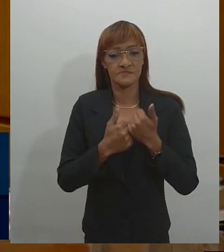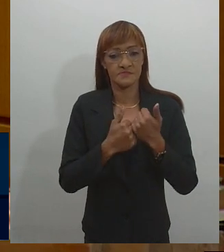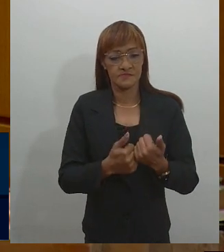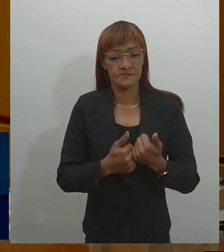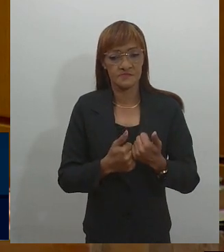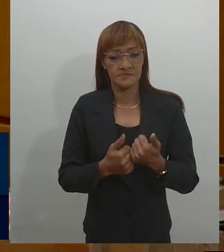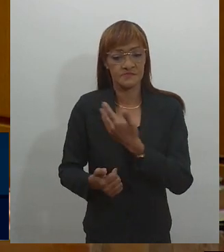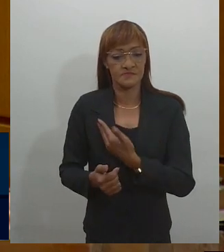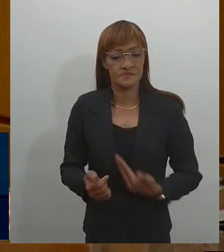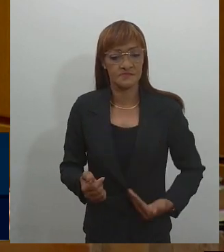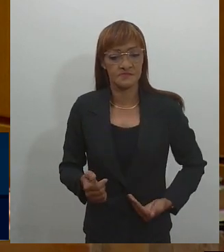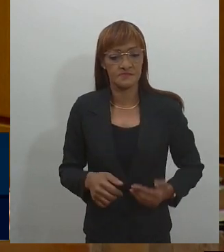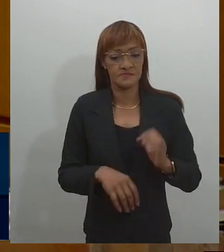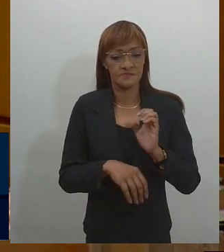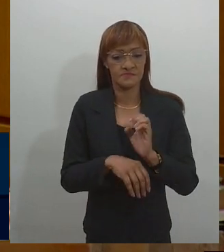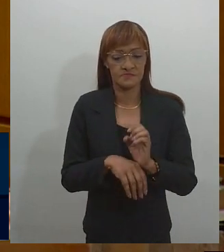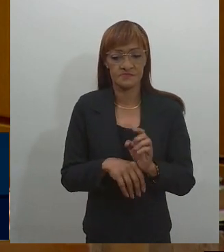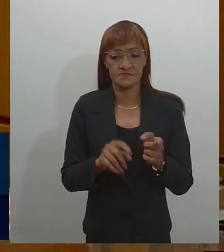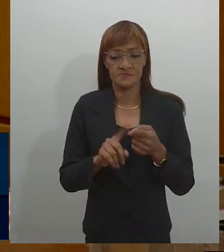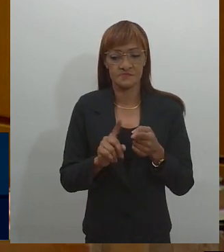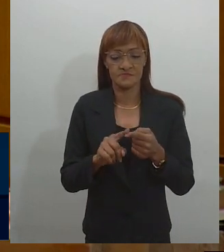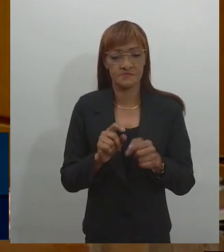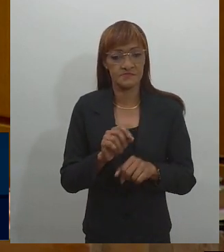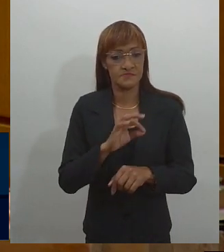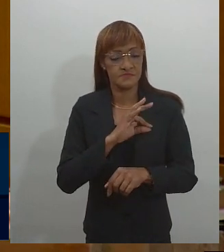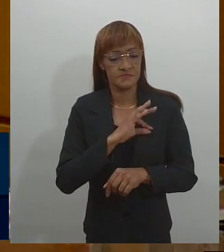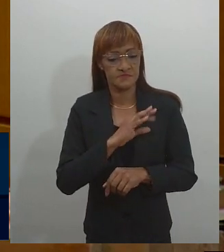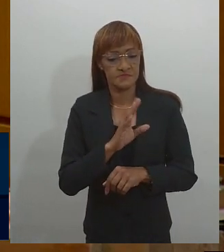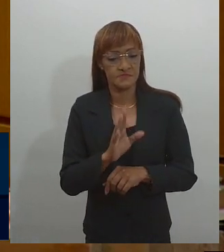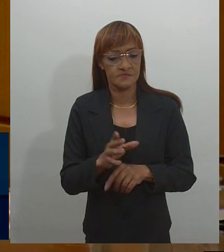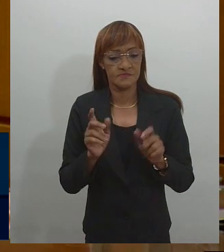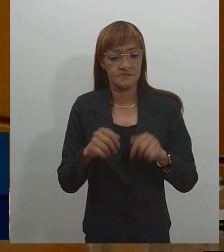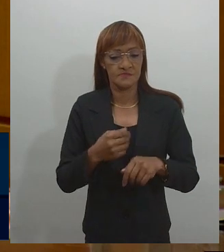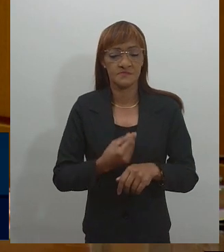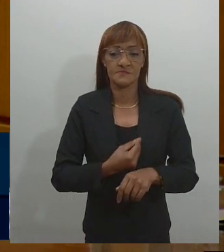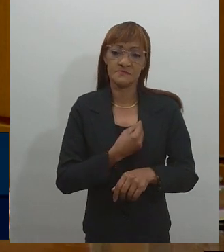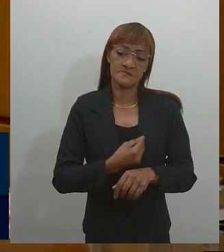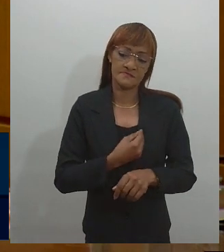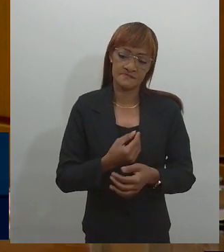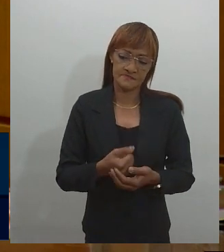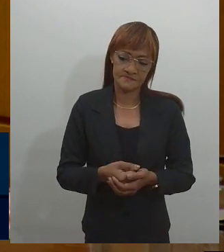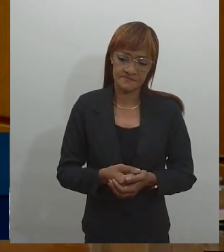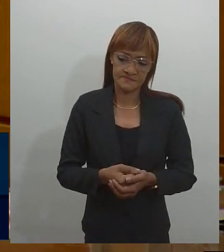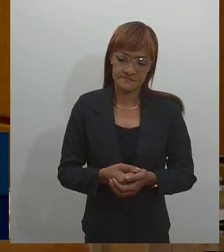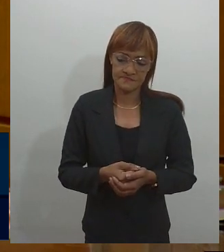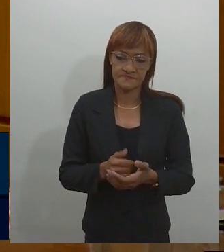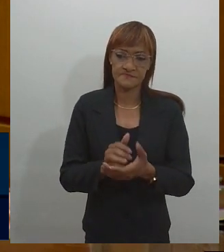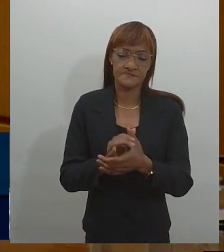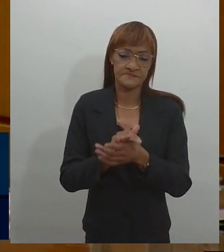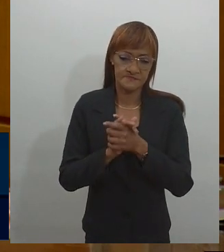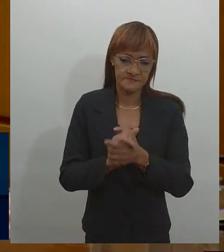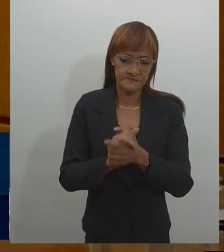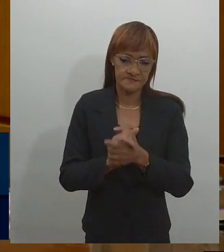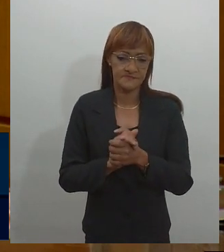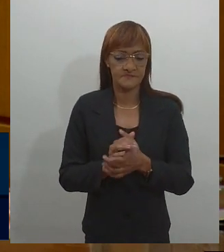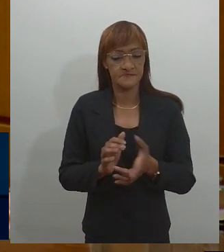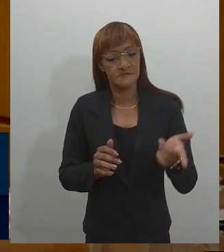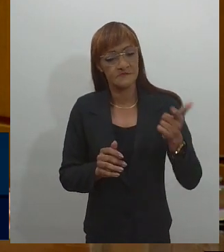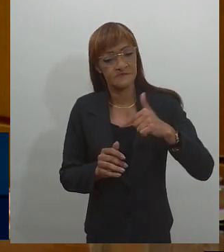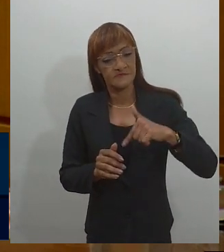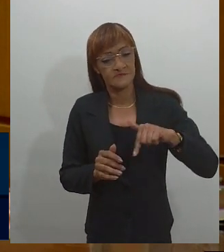Polícia Militar, para que estivesse lá, e parabenizar mais uma vez ao nosso